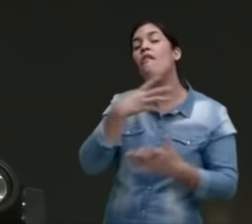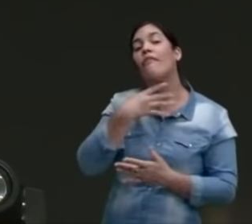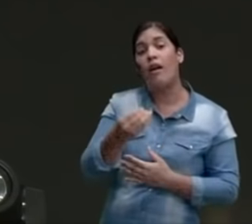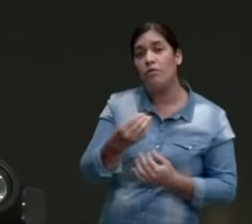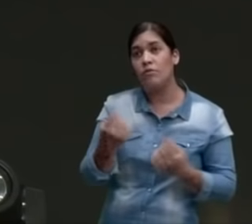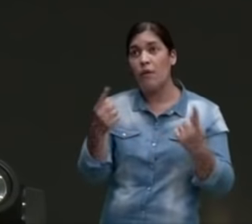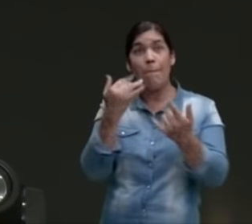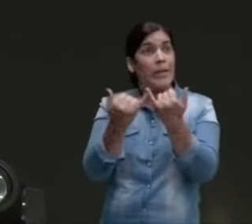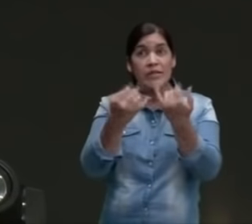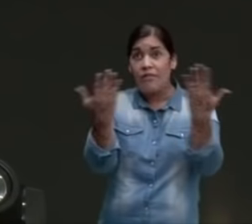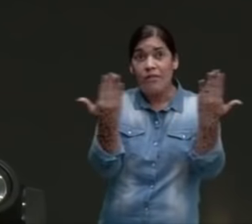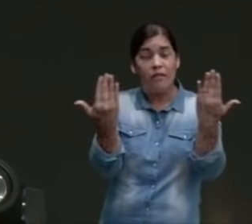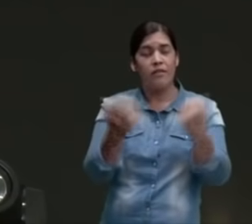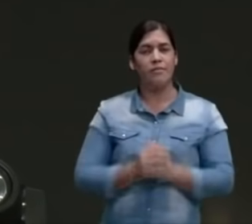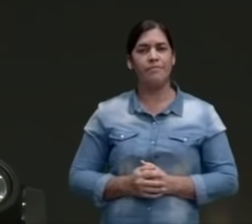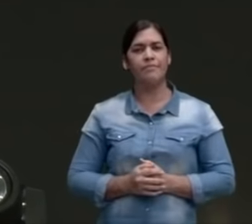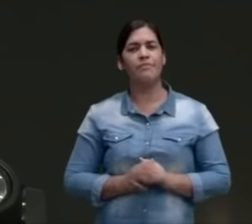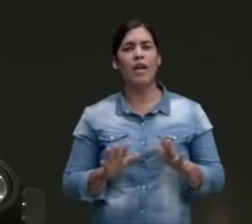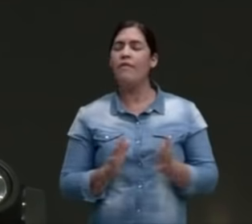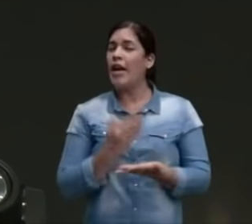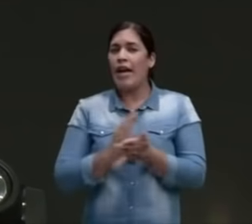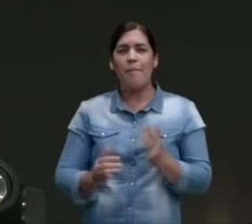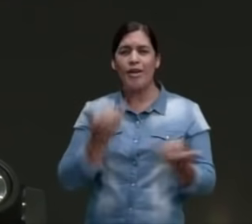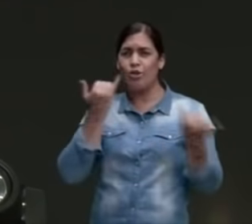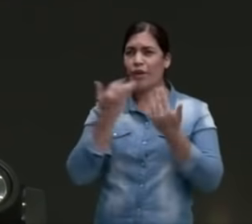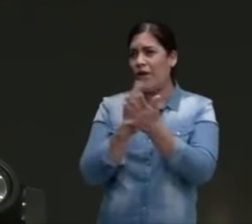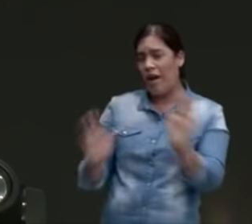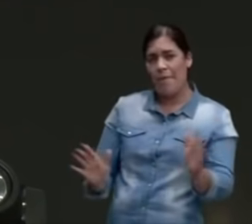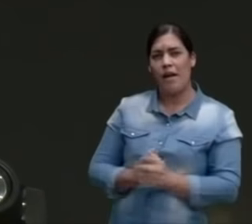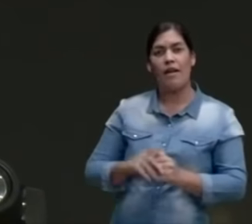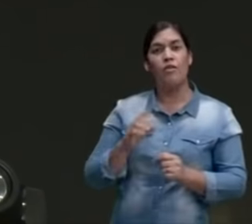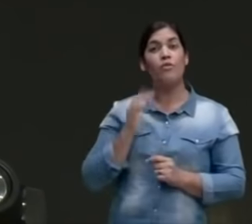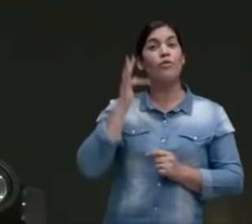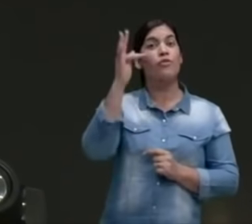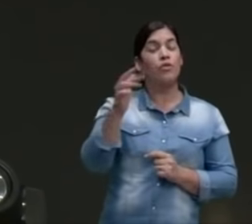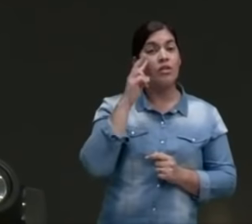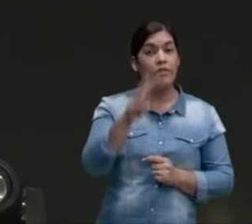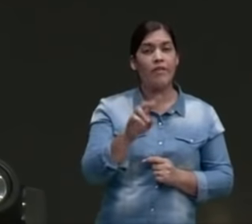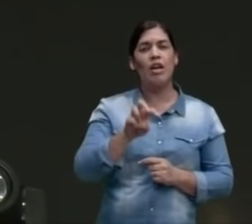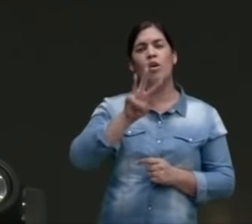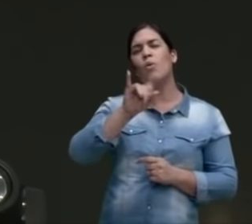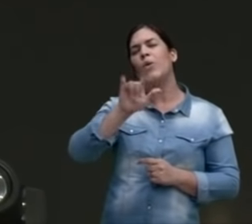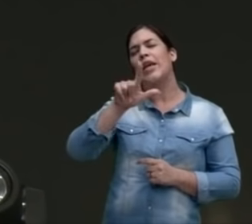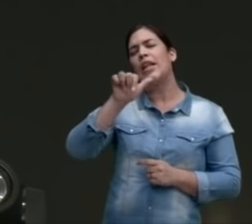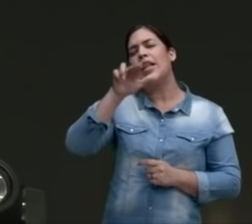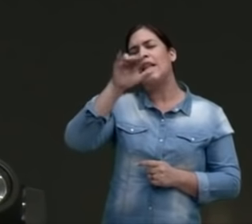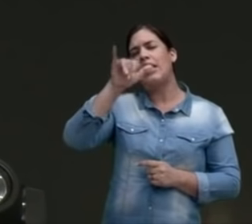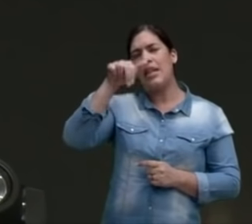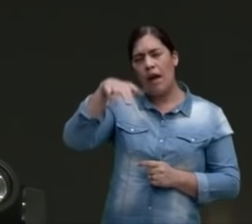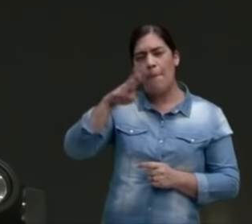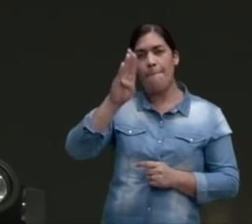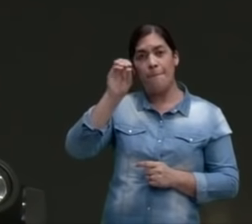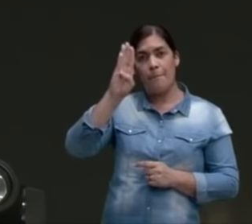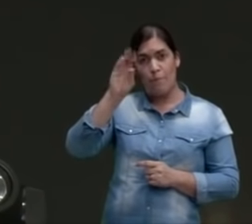E por que que vai acabar? Por quê? Daqui a pouco você vai estar vendo lá o William Bonner, só que não é ele, é o computador já. Está usando a